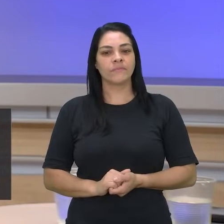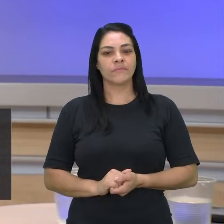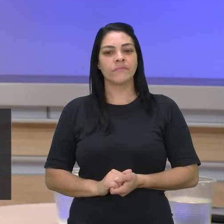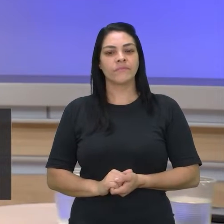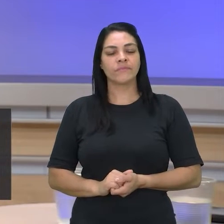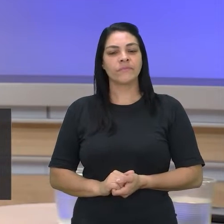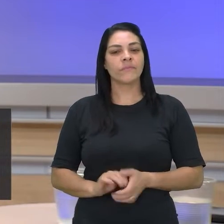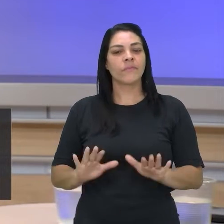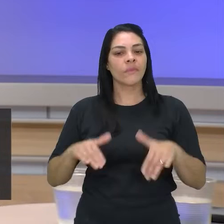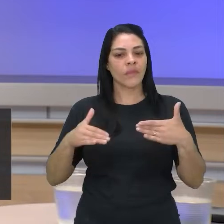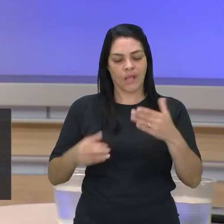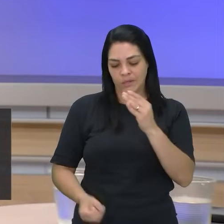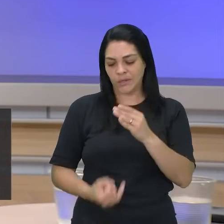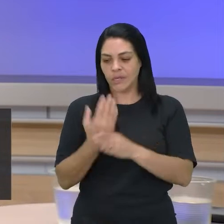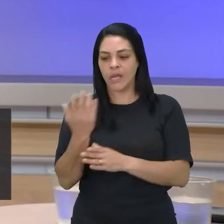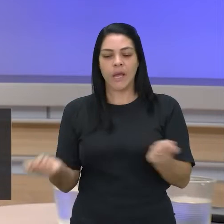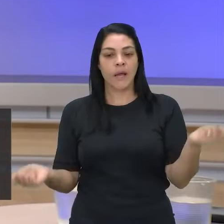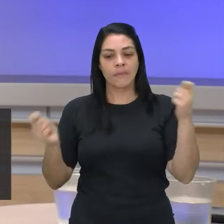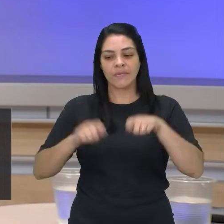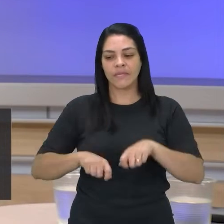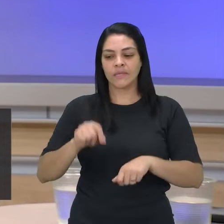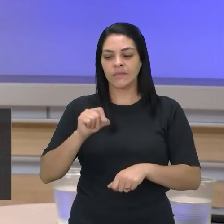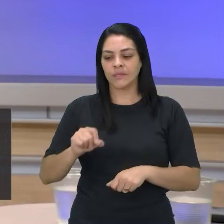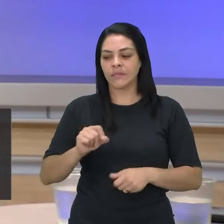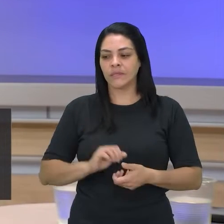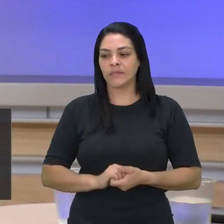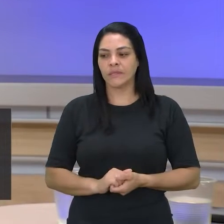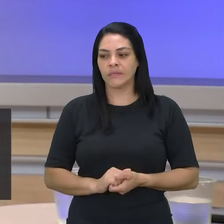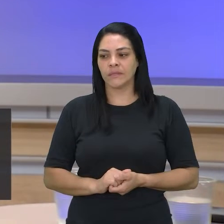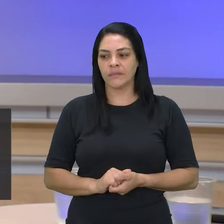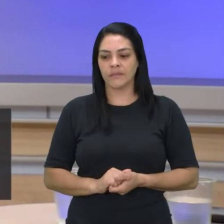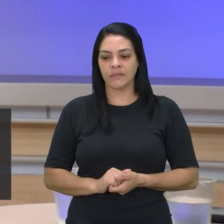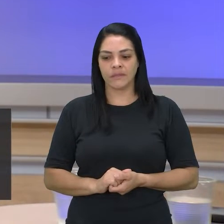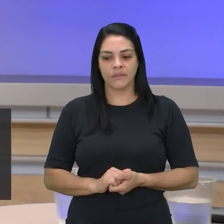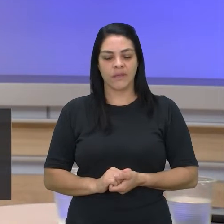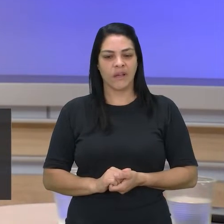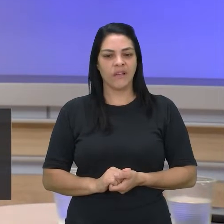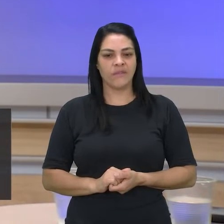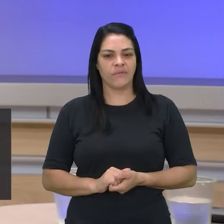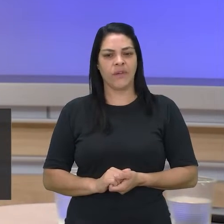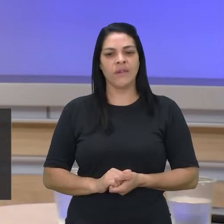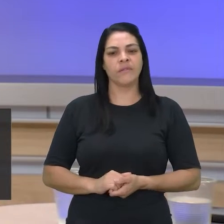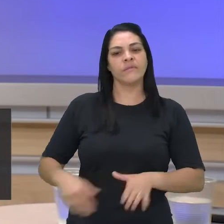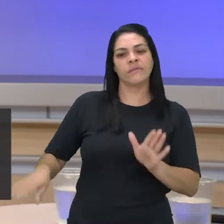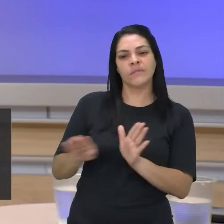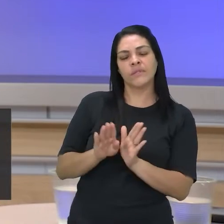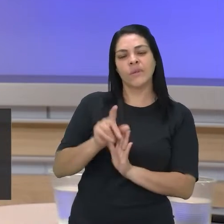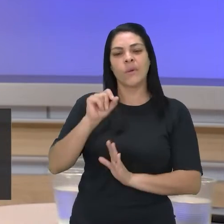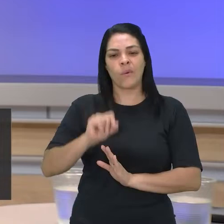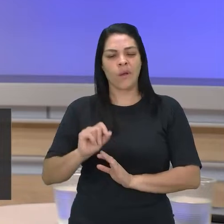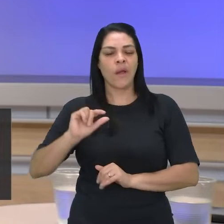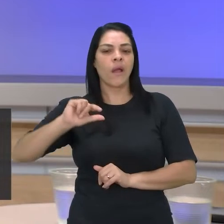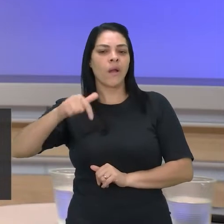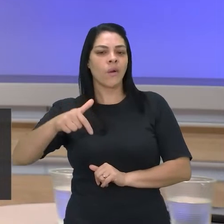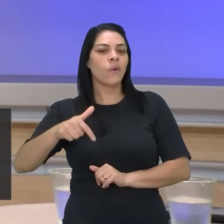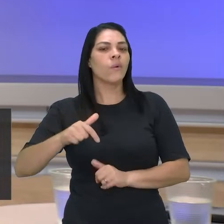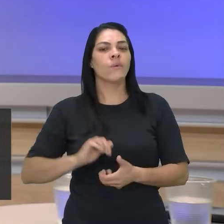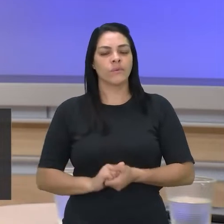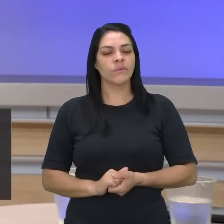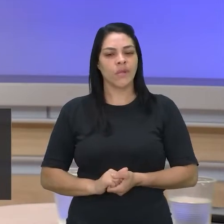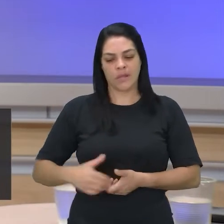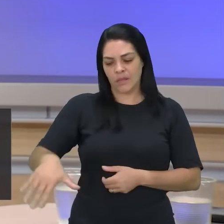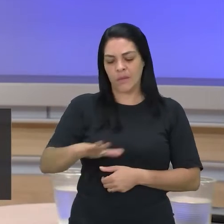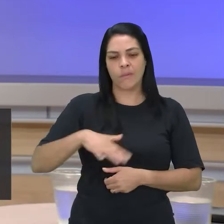E ela, então, cria condições para que as outras espécies cheguem, né, depois de uma área ter